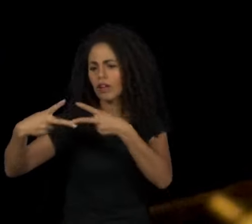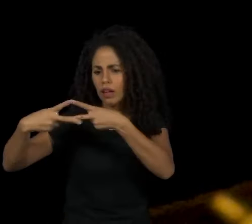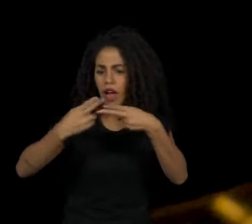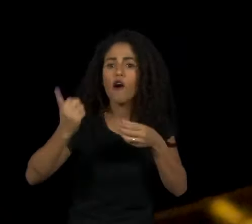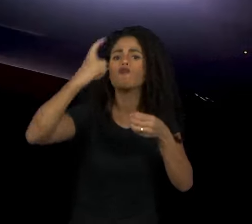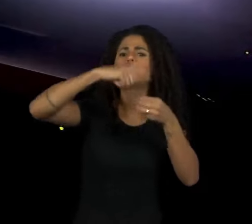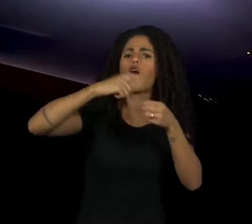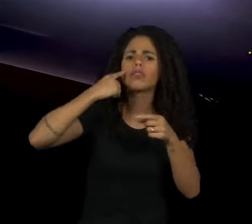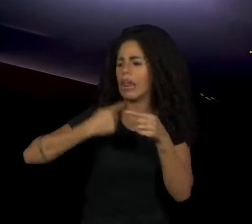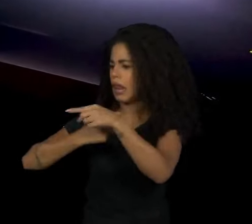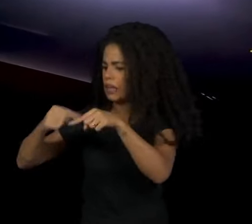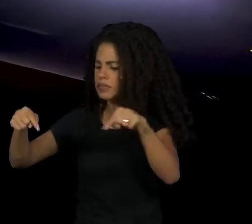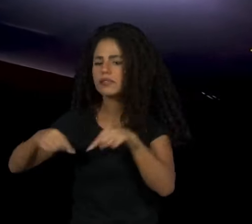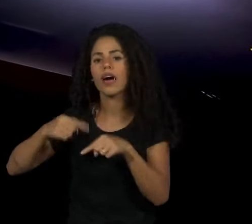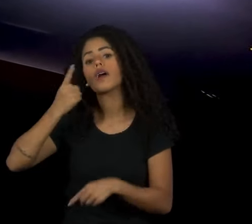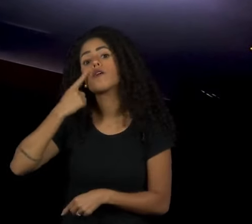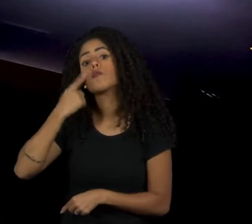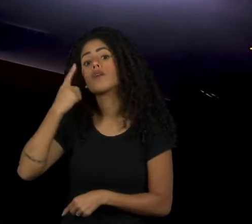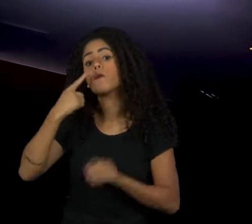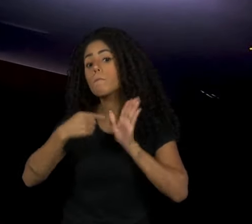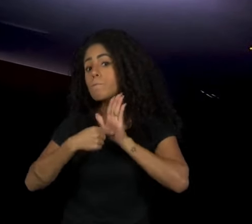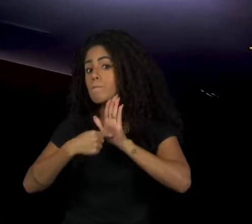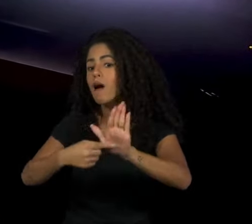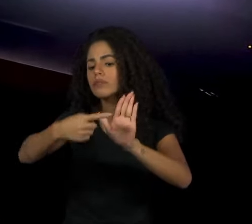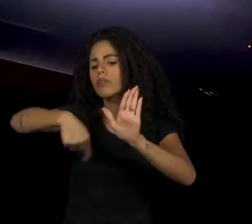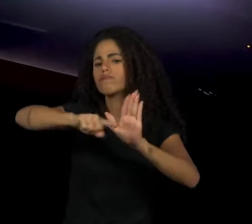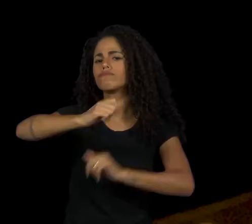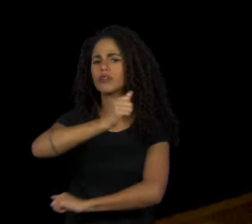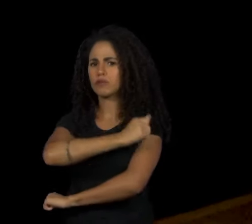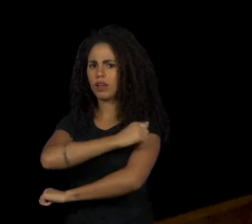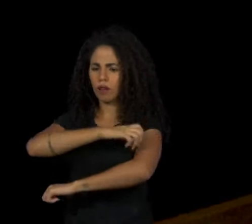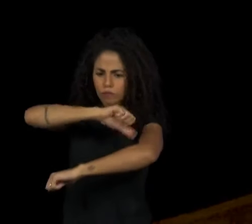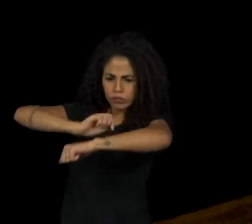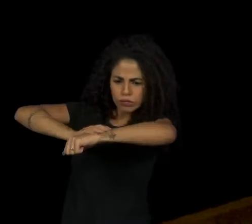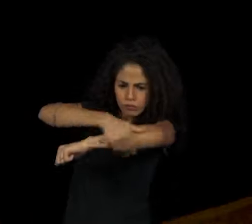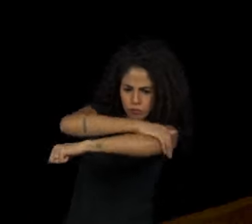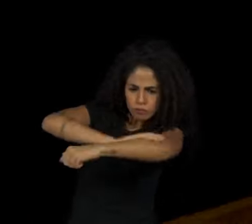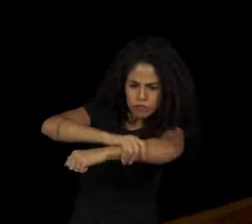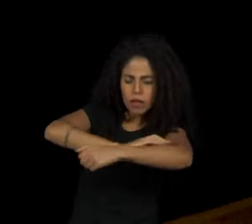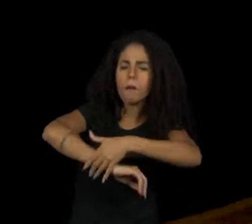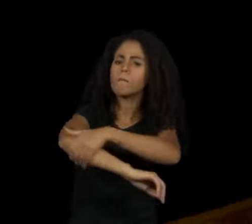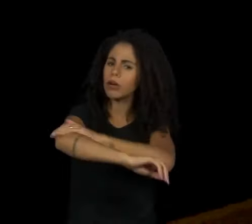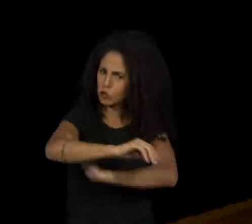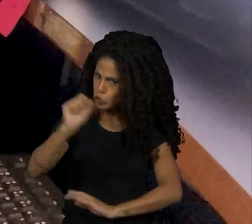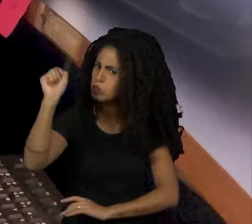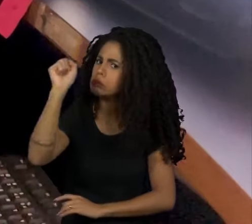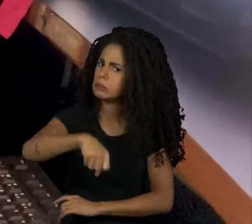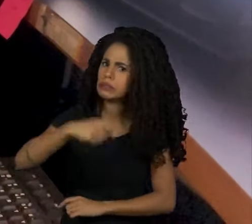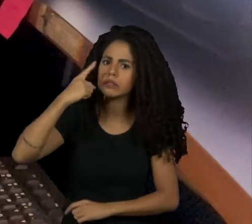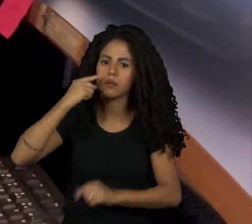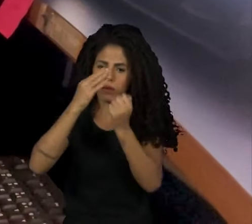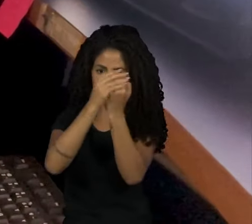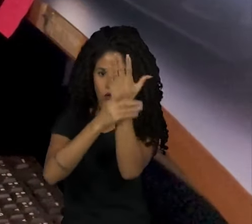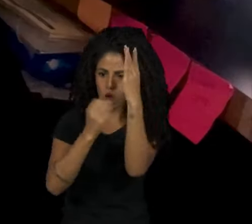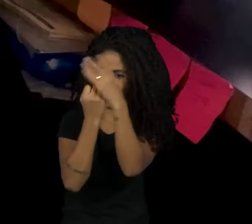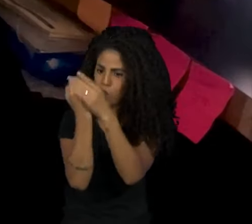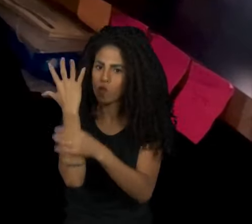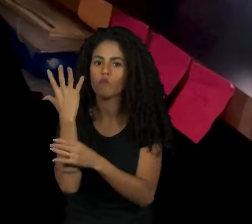imagens lá para a sala. Quero só mostrar que os alunos não saíram daqui sem repelente e sem luvas.